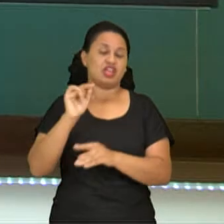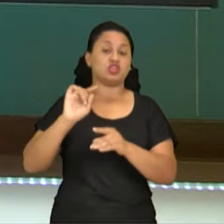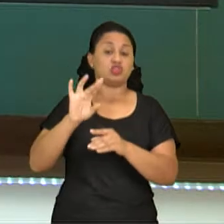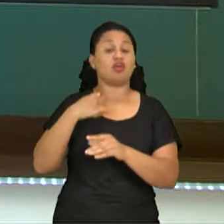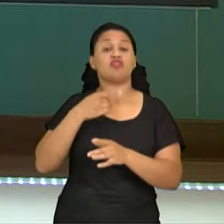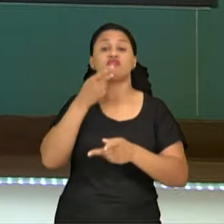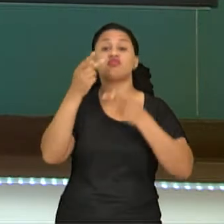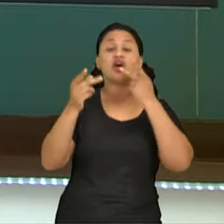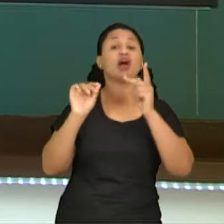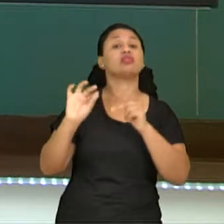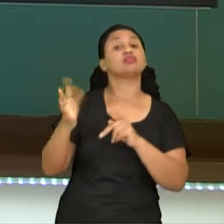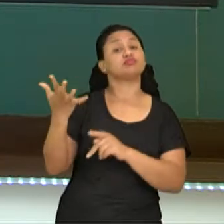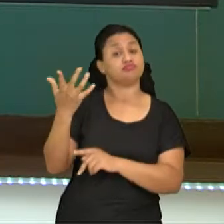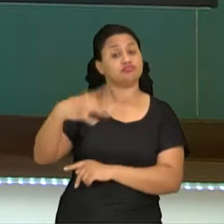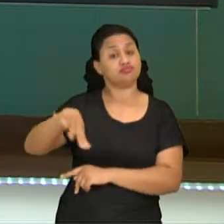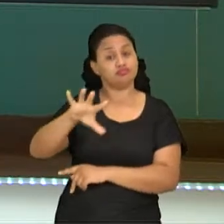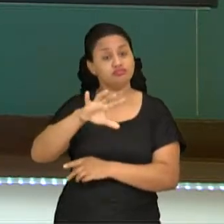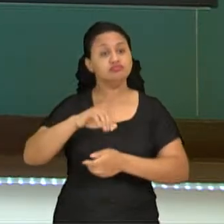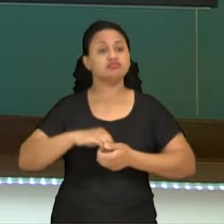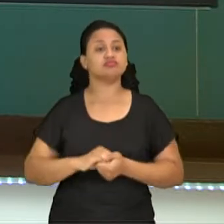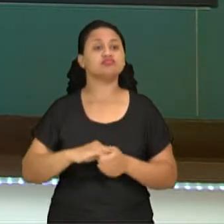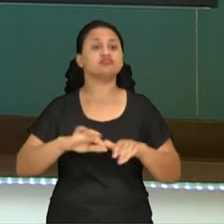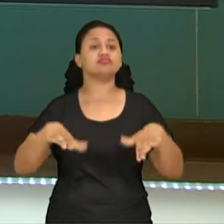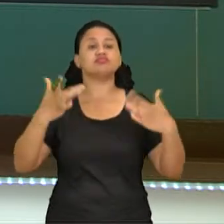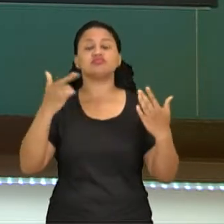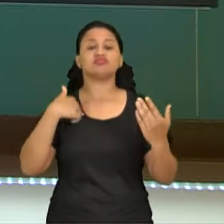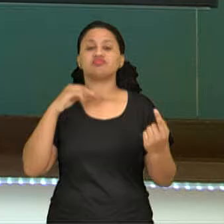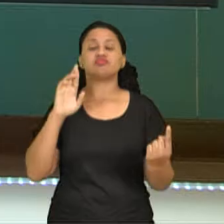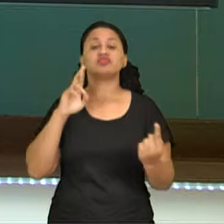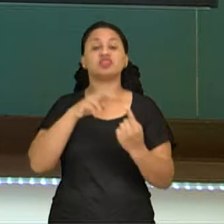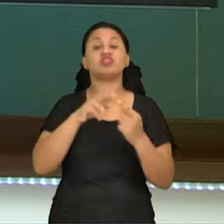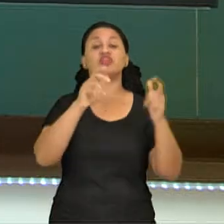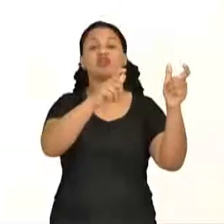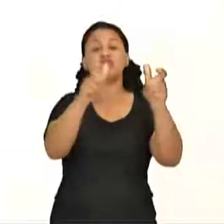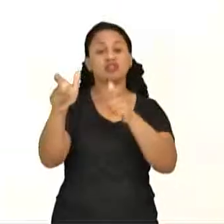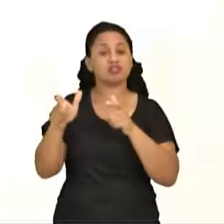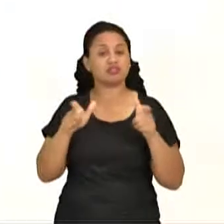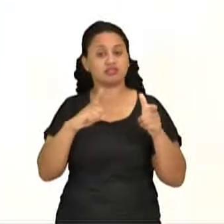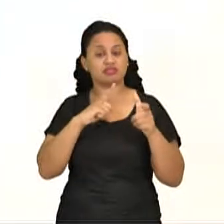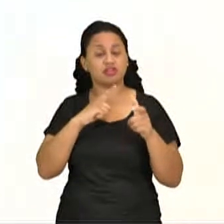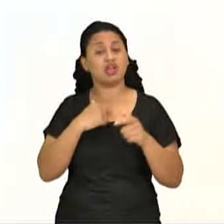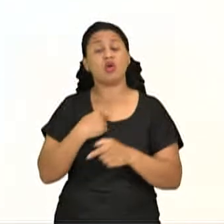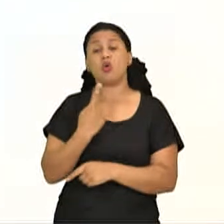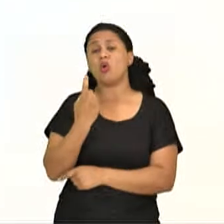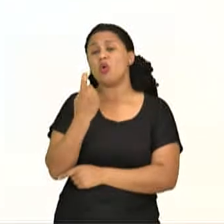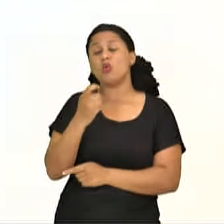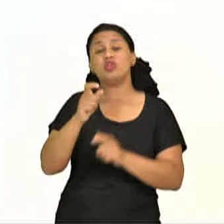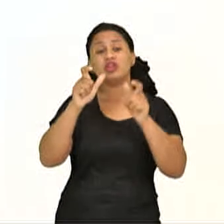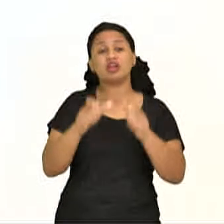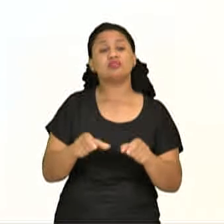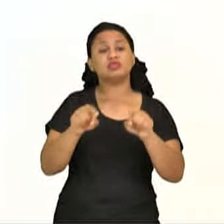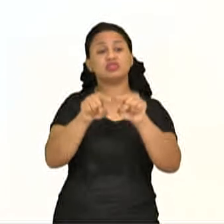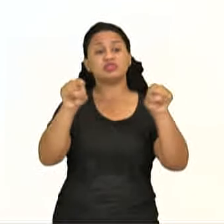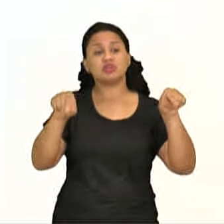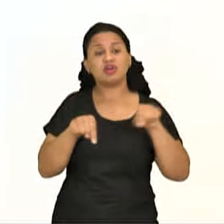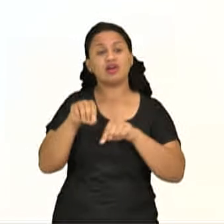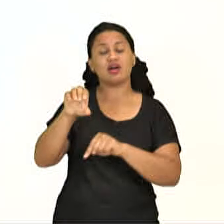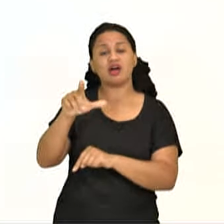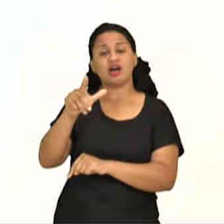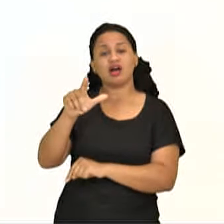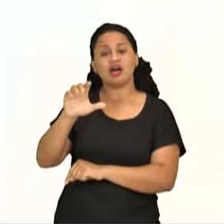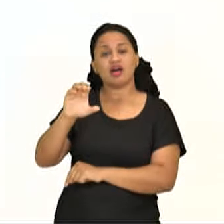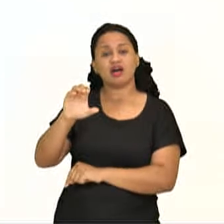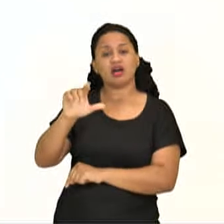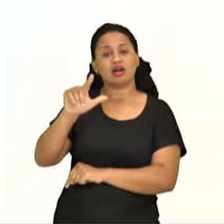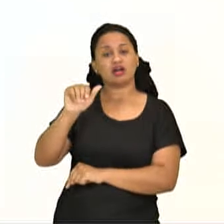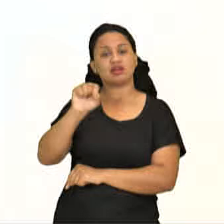fatos. Então, vamos lá. A referência de espaço na história. Eu era a única pessoa da classe